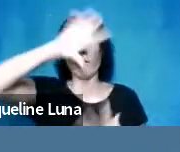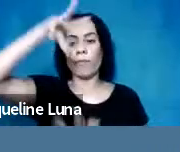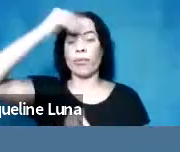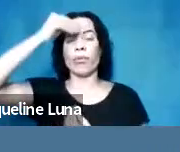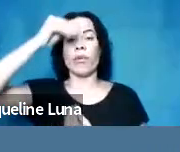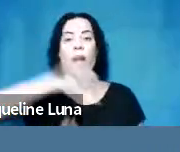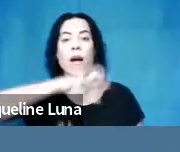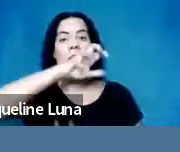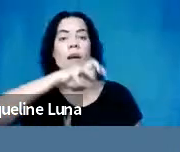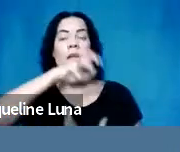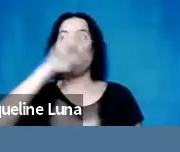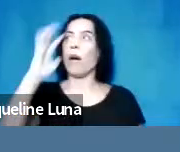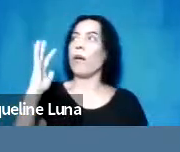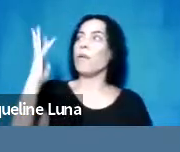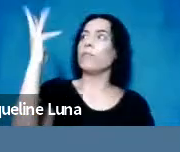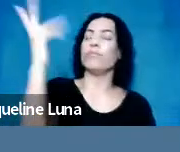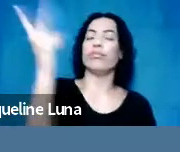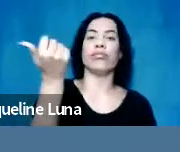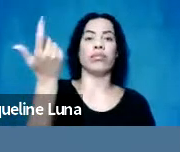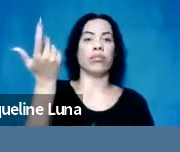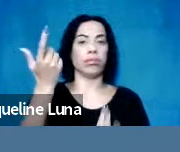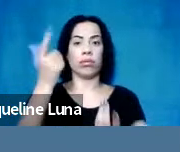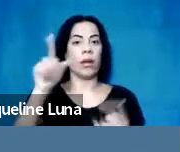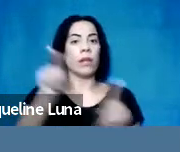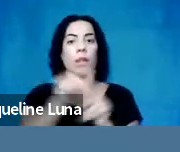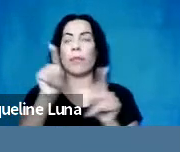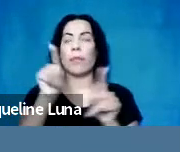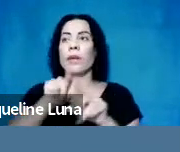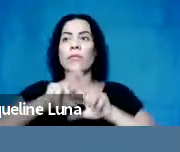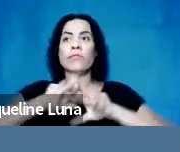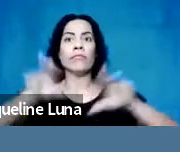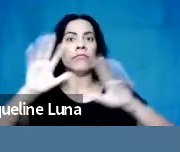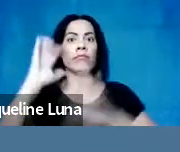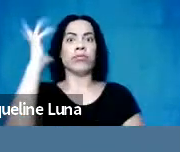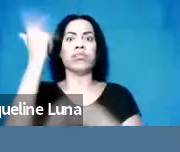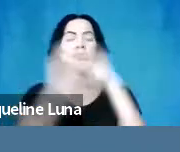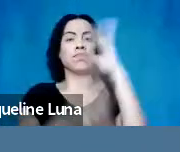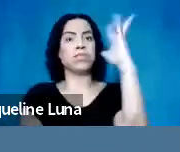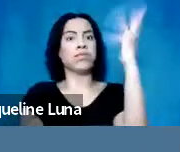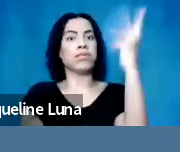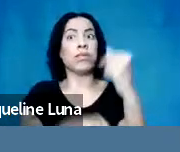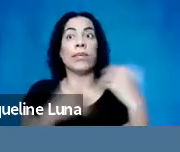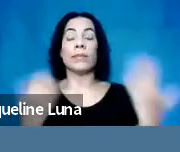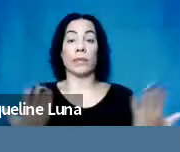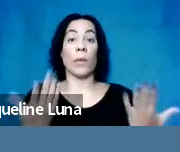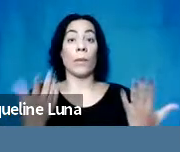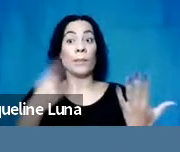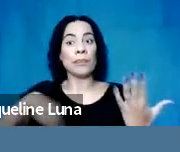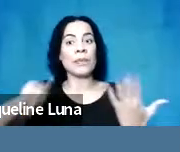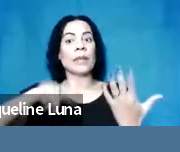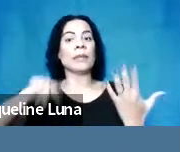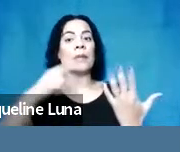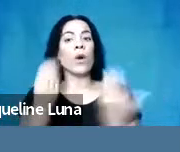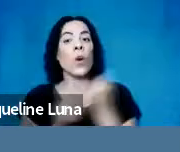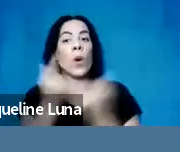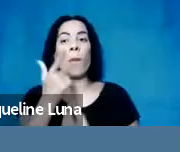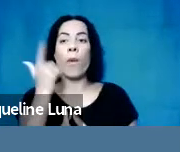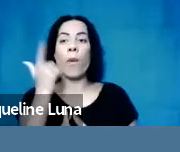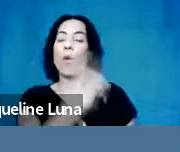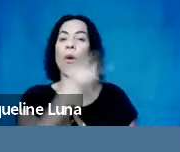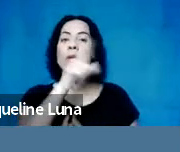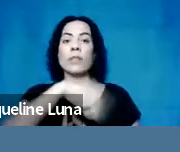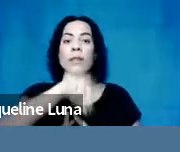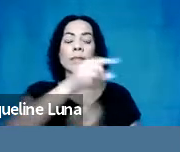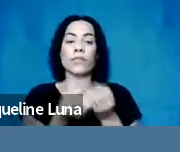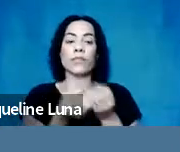incorporam nas árvores, incorporam na floresta. Então, para a gente conseguir